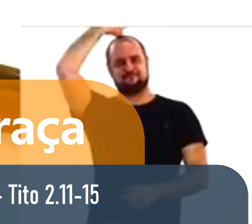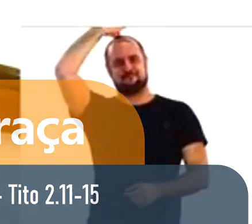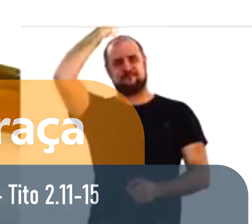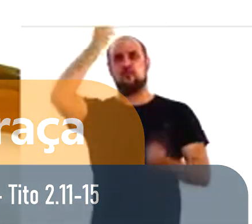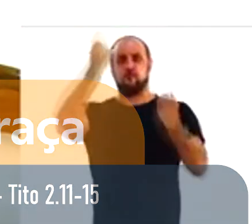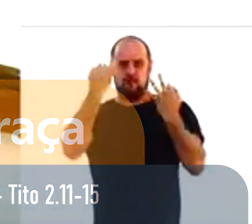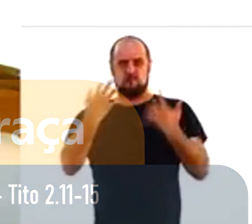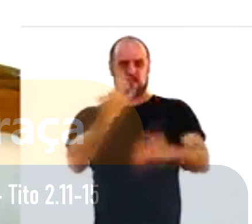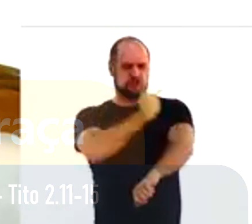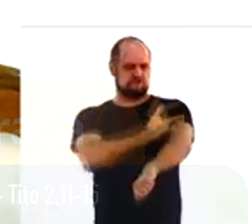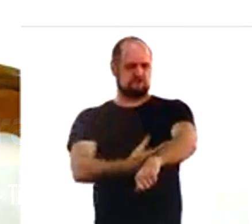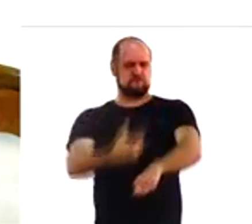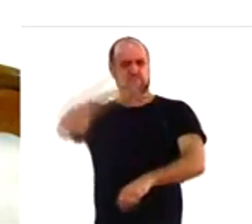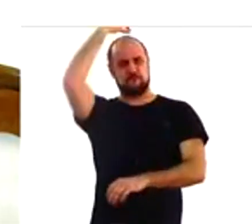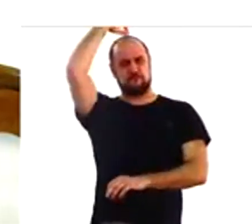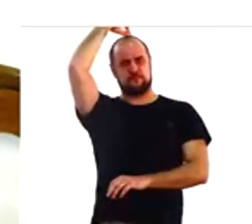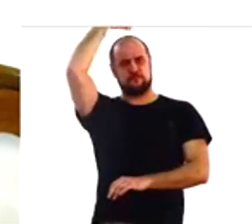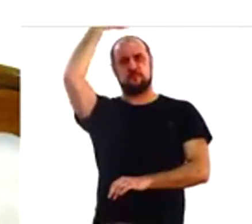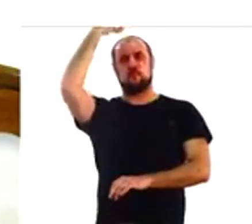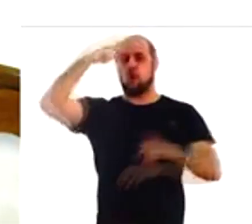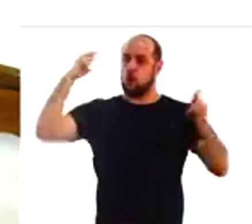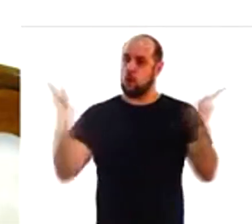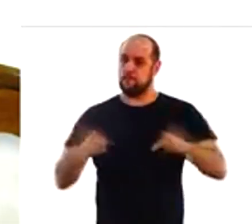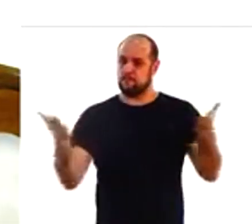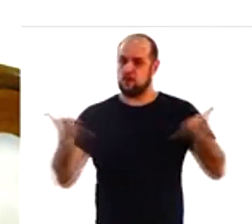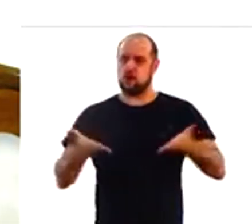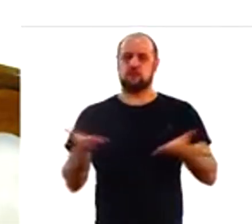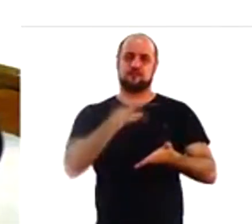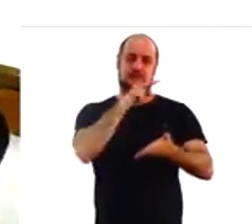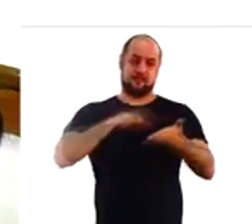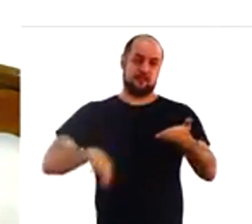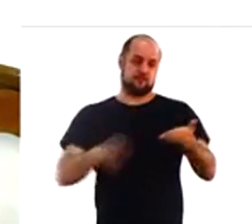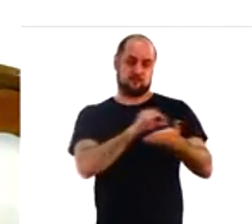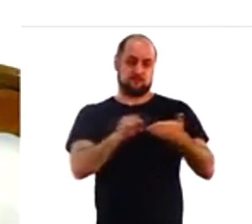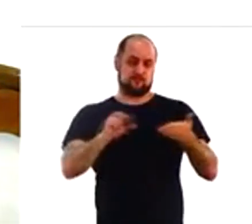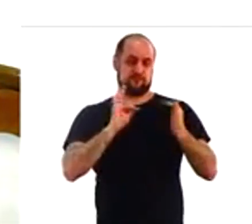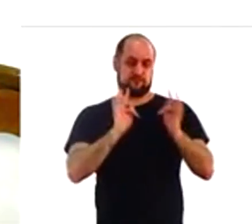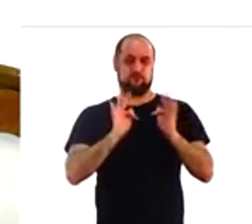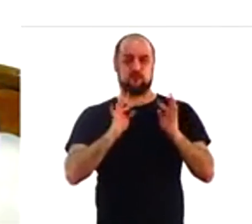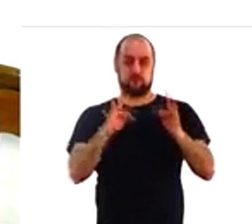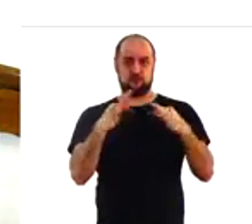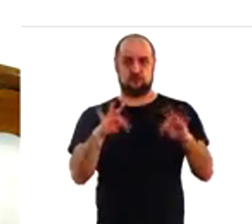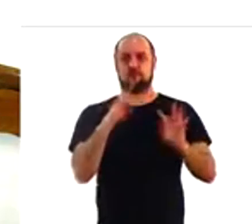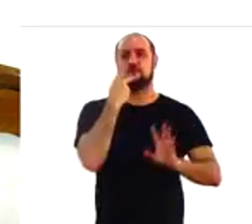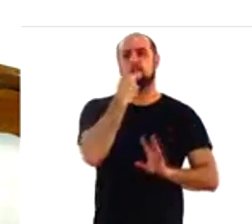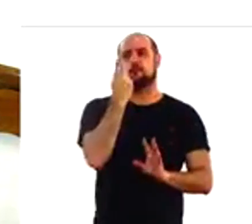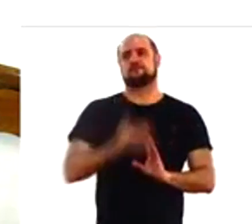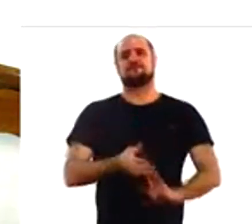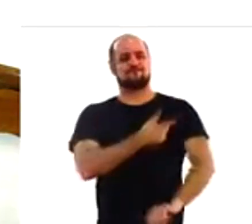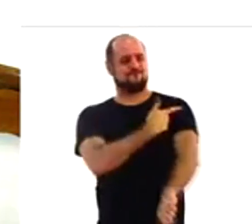é educação espiritual para o presente, lendo o texto. Está escrito: educando-nos para